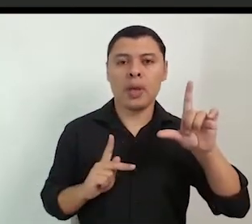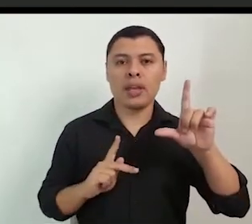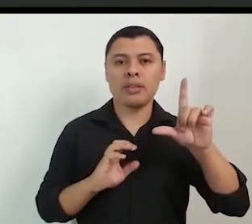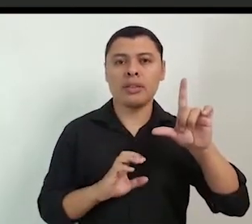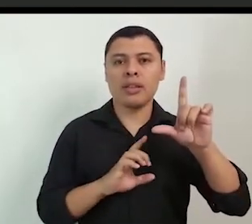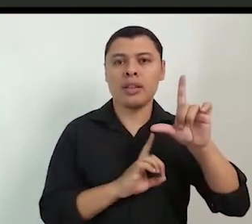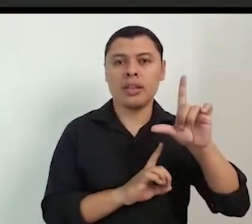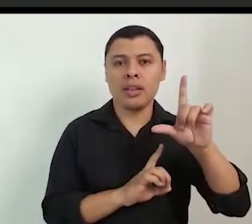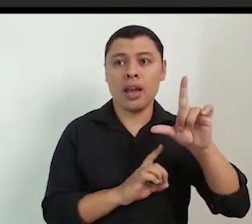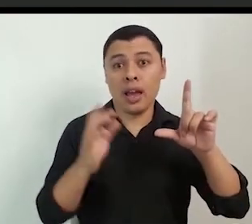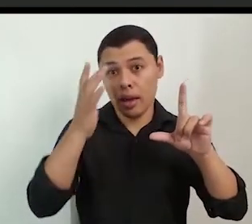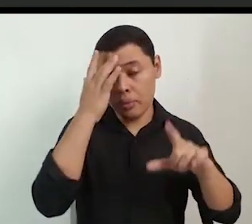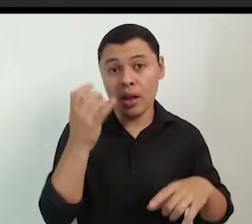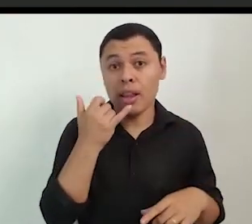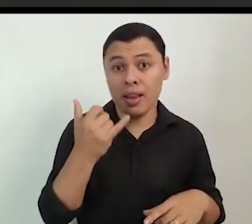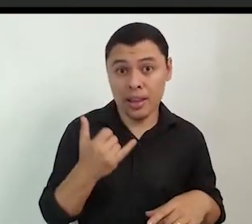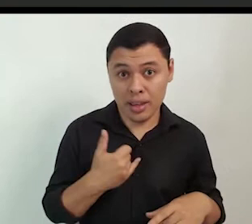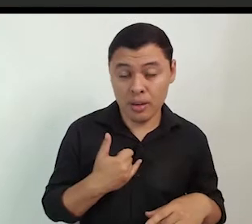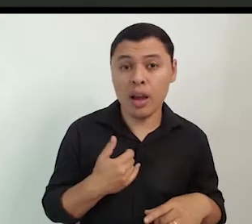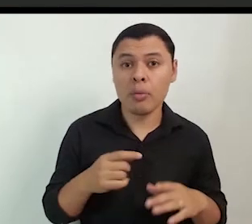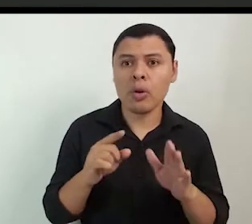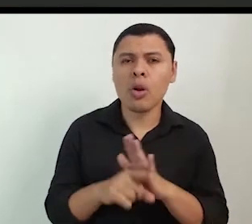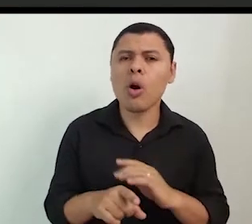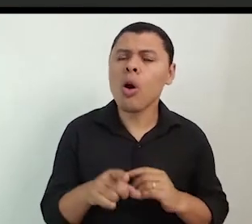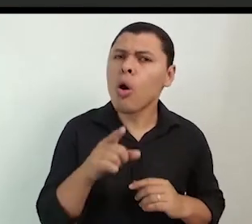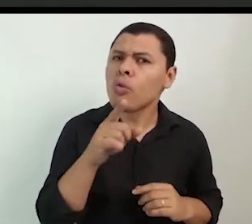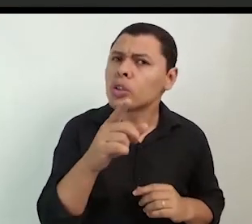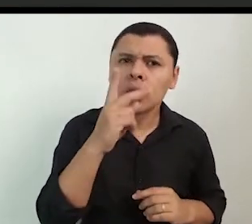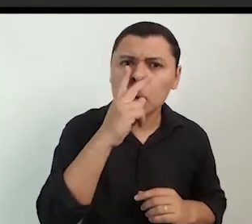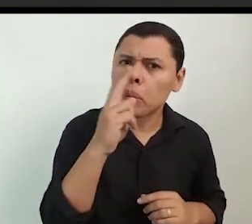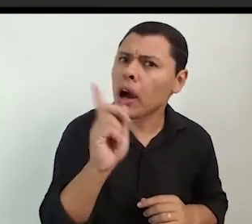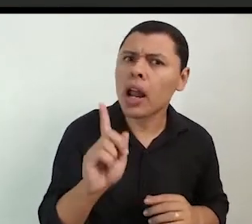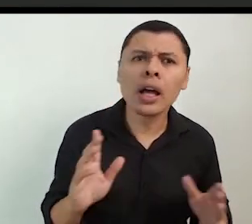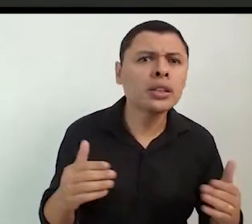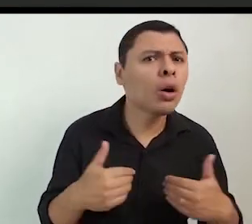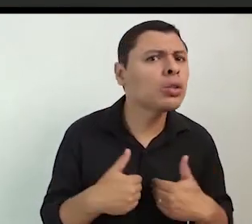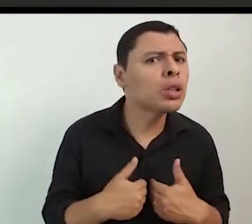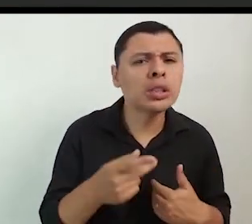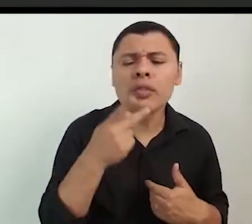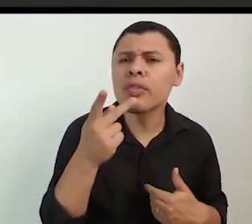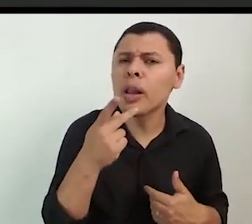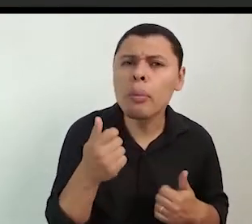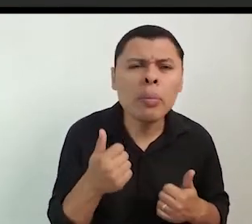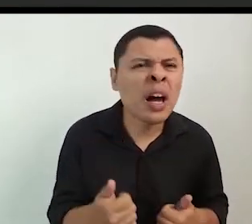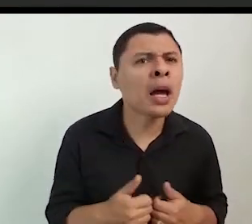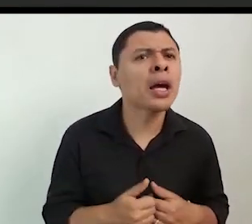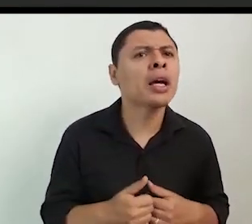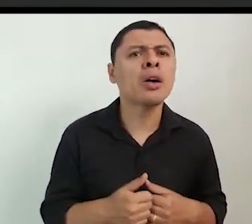e aí elas começam, nossa, mas você não parece autista, você fala muito bem, e